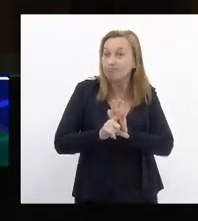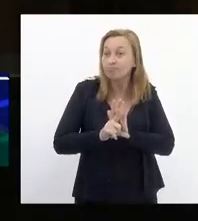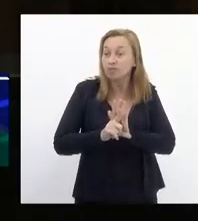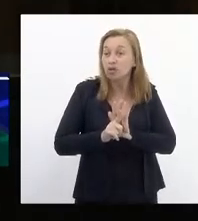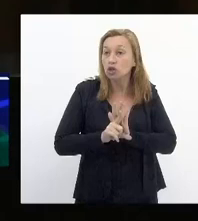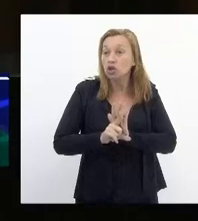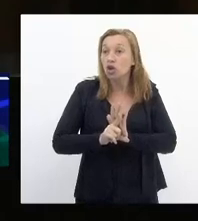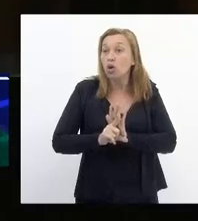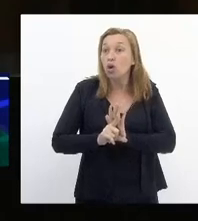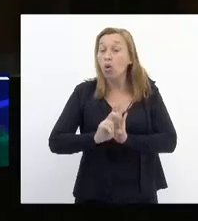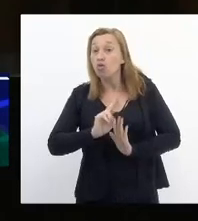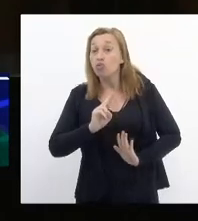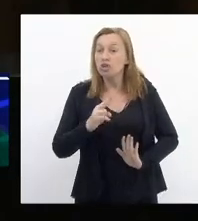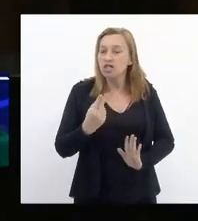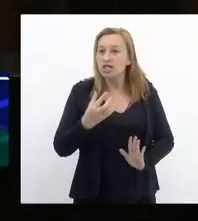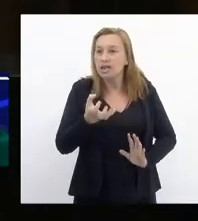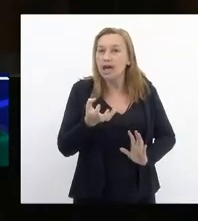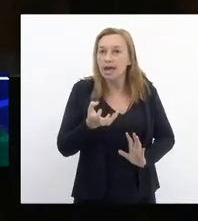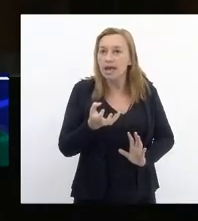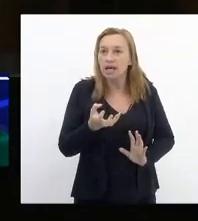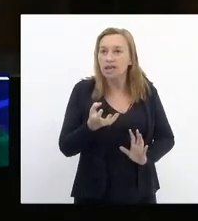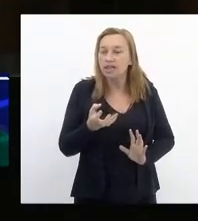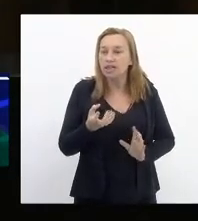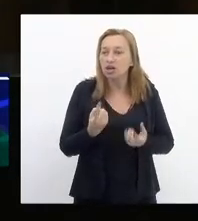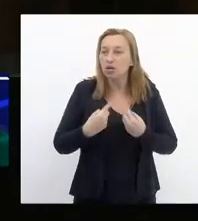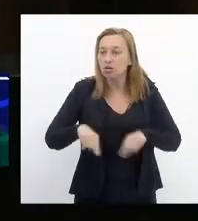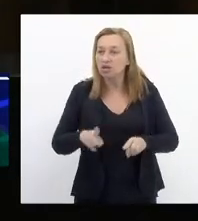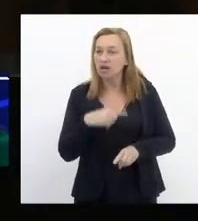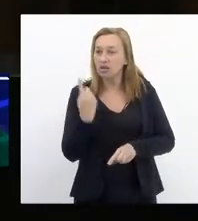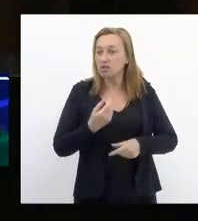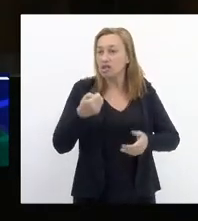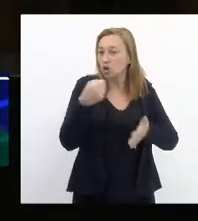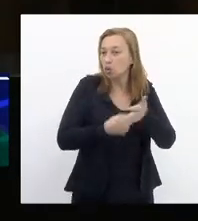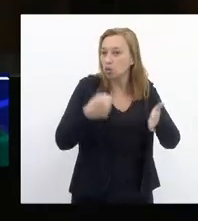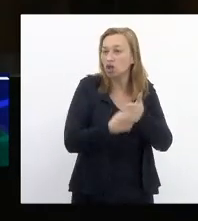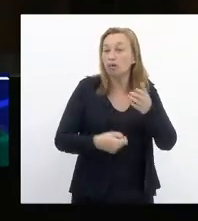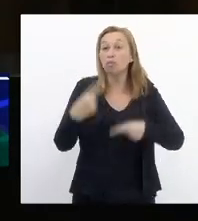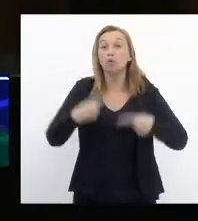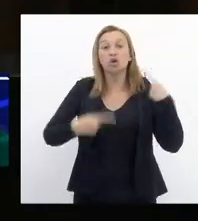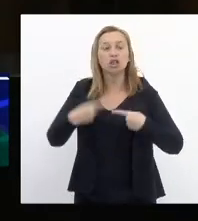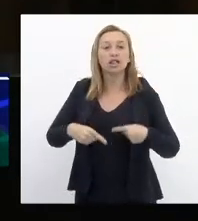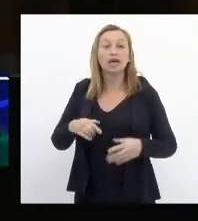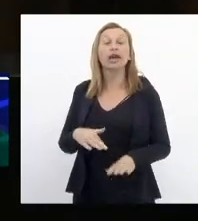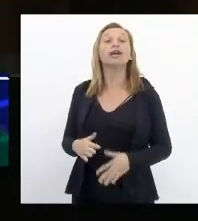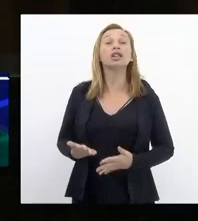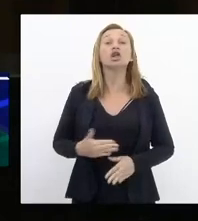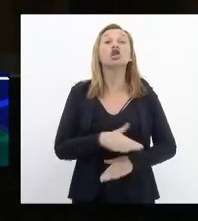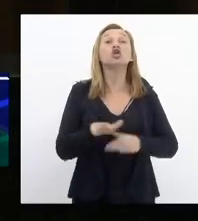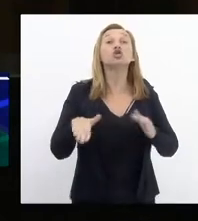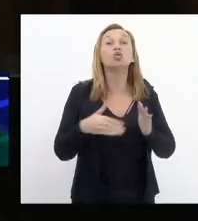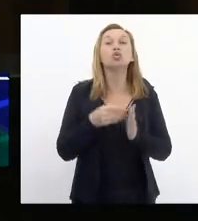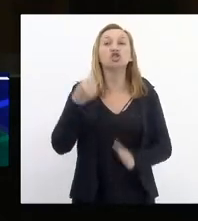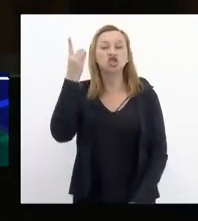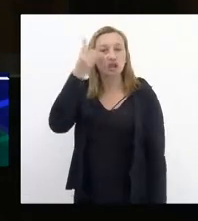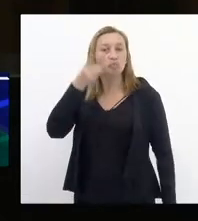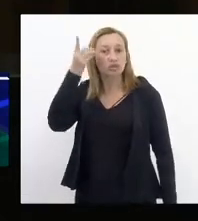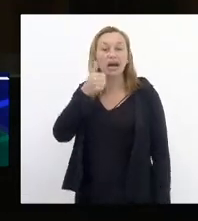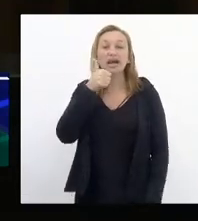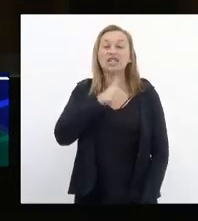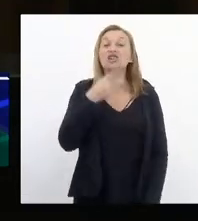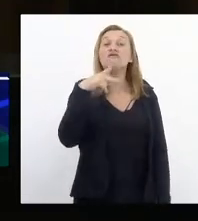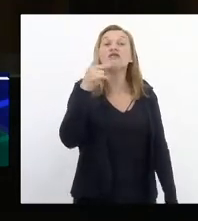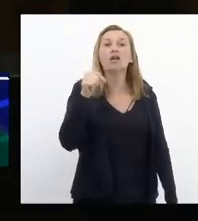ou tente inviabilizar a nossa luta política. E aí, senhoras deputadas, é que digo